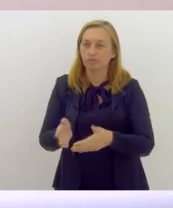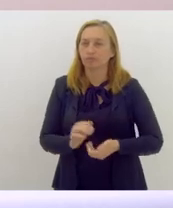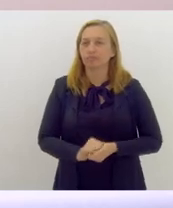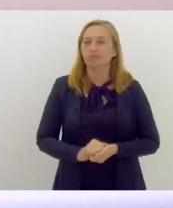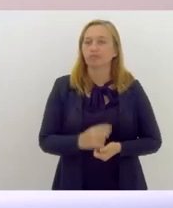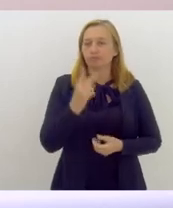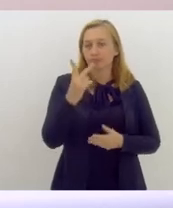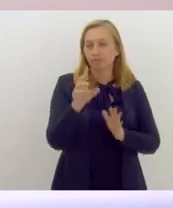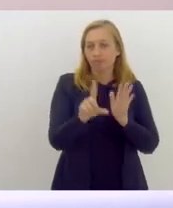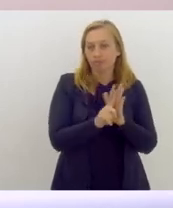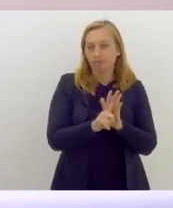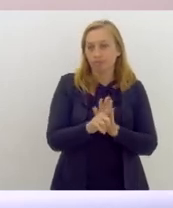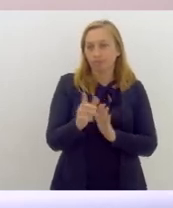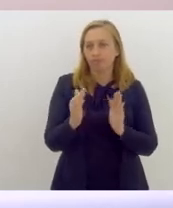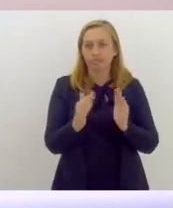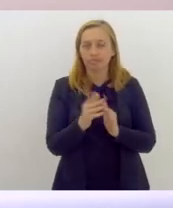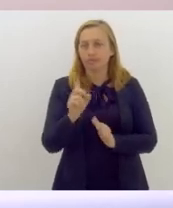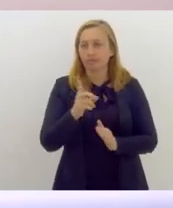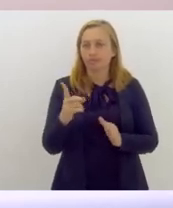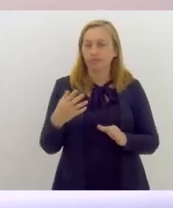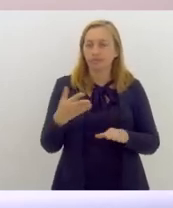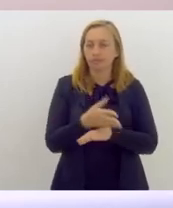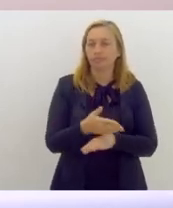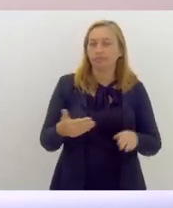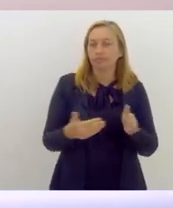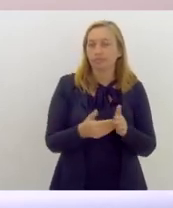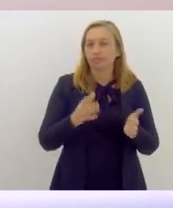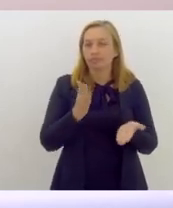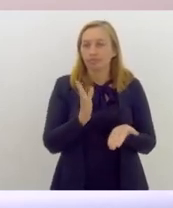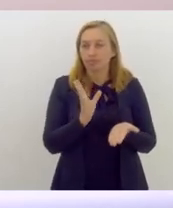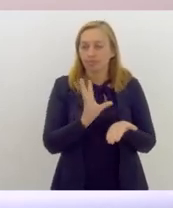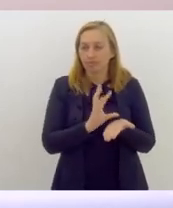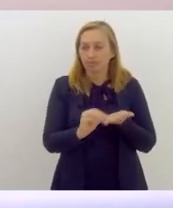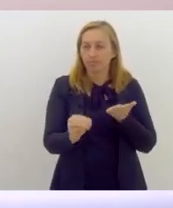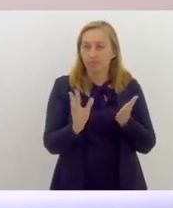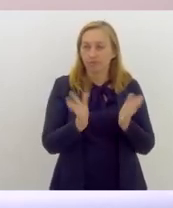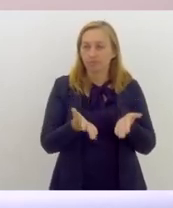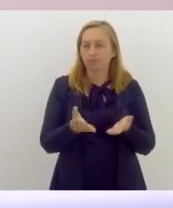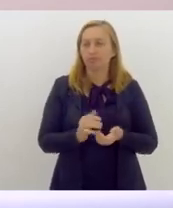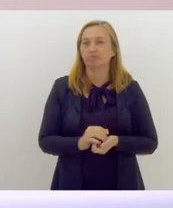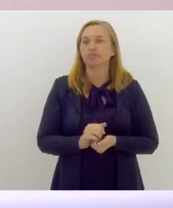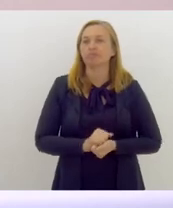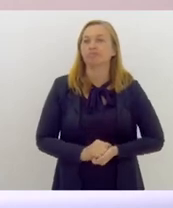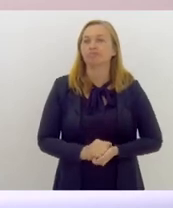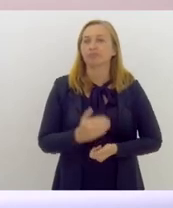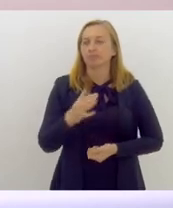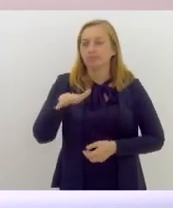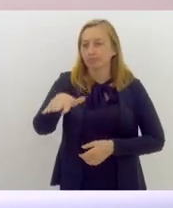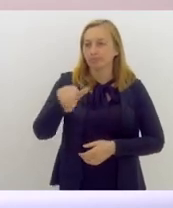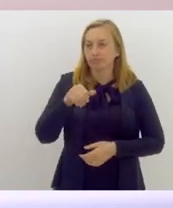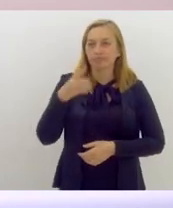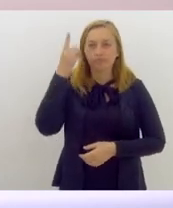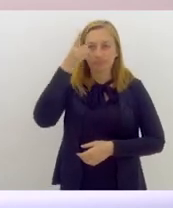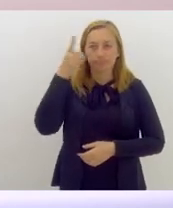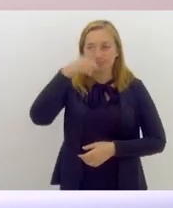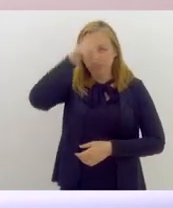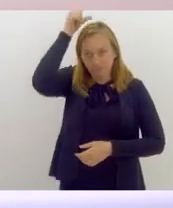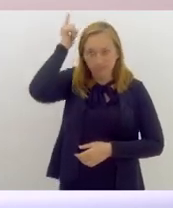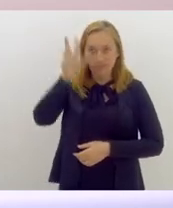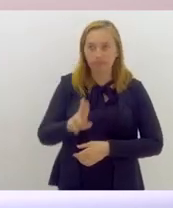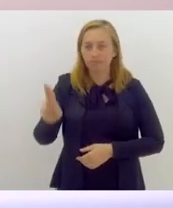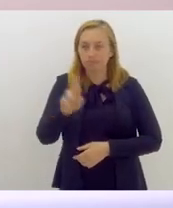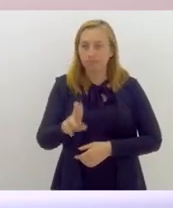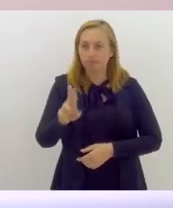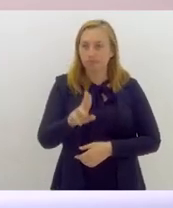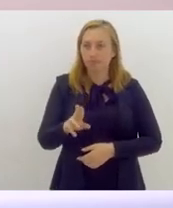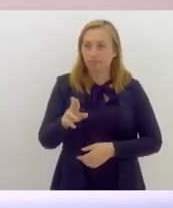duas leis tramitando nessa casa que não entraram até hoje na pauta para votação chamou o deputado Luís Paulo para fazer os da palavra que também os